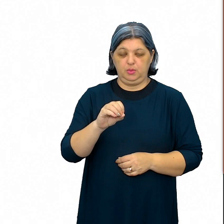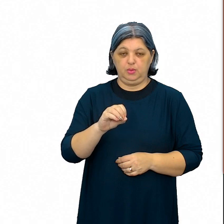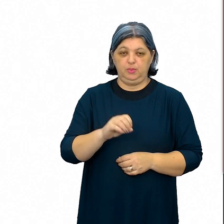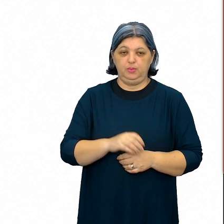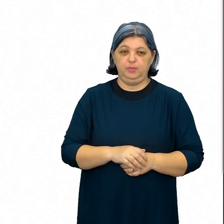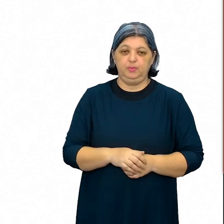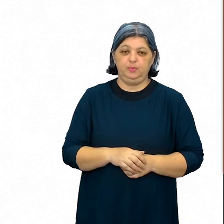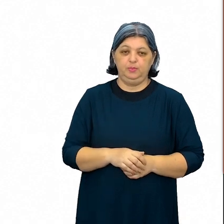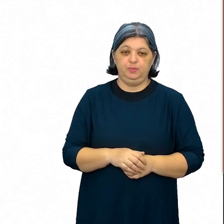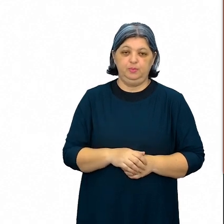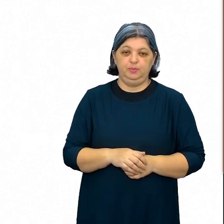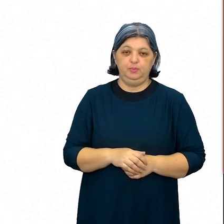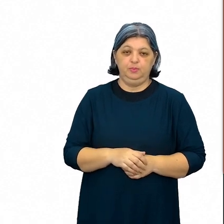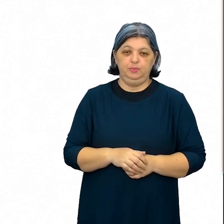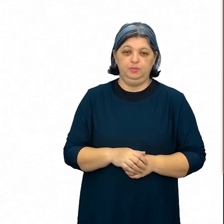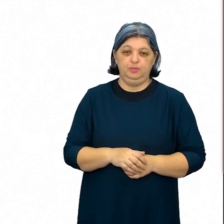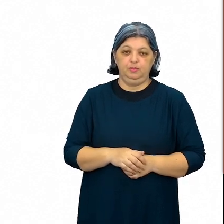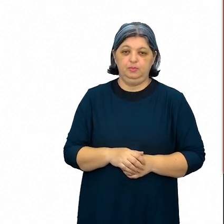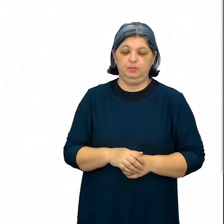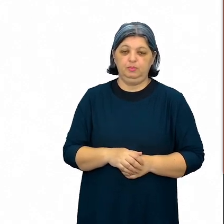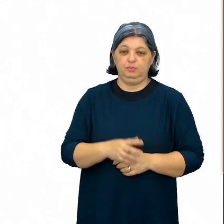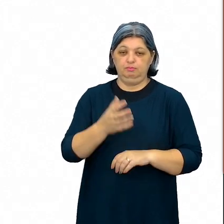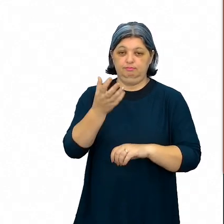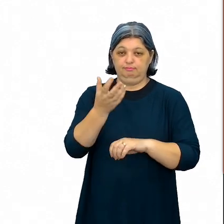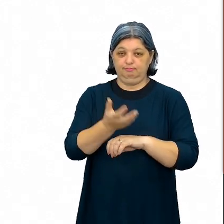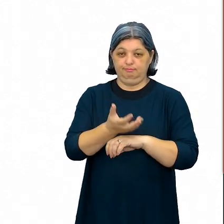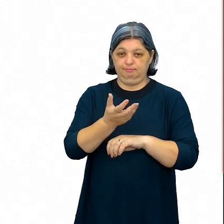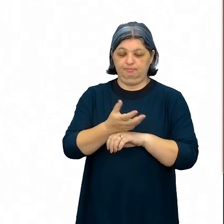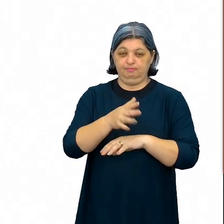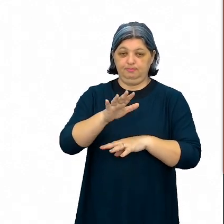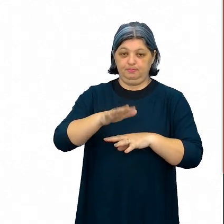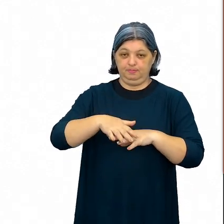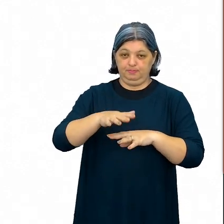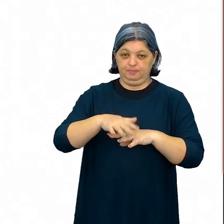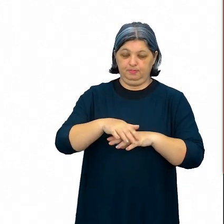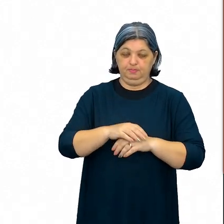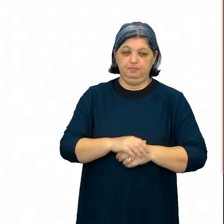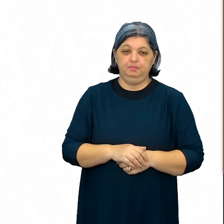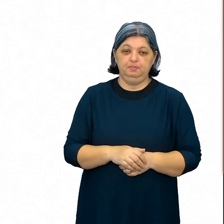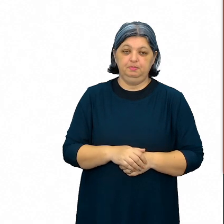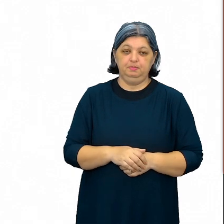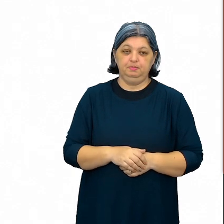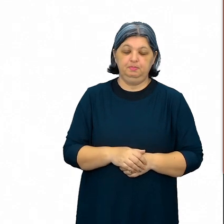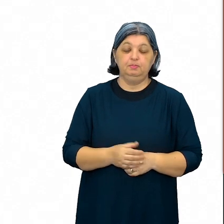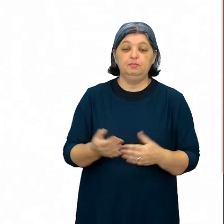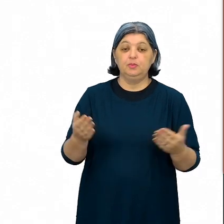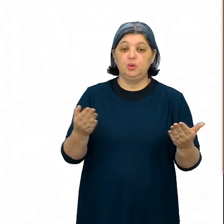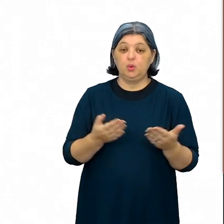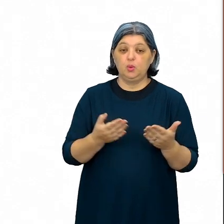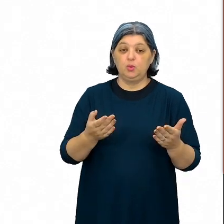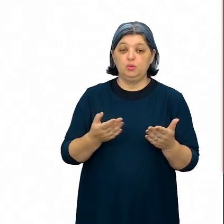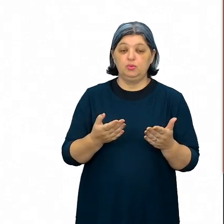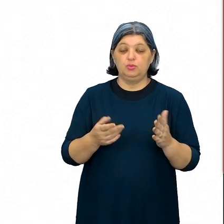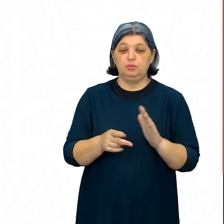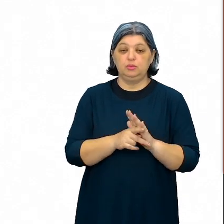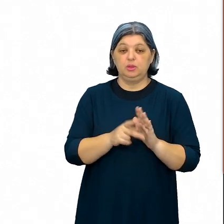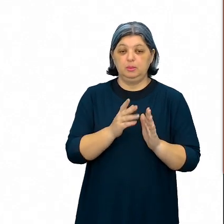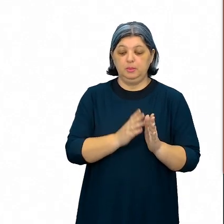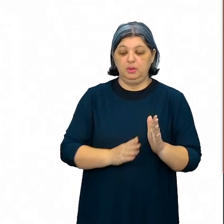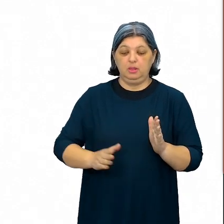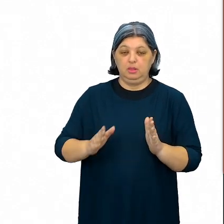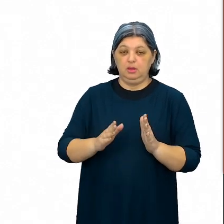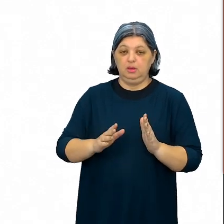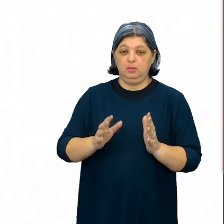aqui ó na sequência componente curricular matemática e nós hoje trataremos da Etapa do ensino